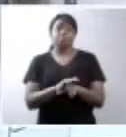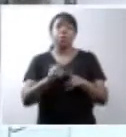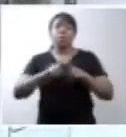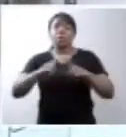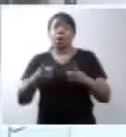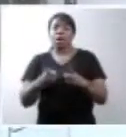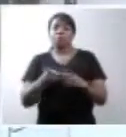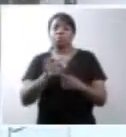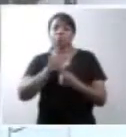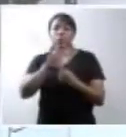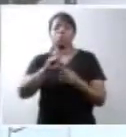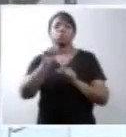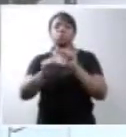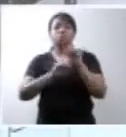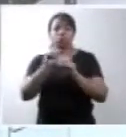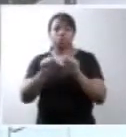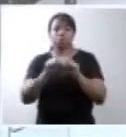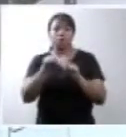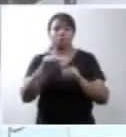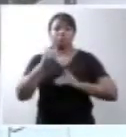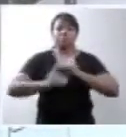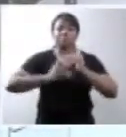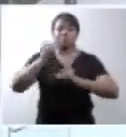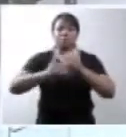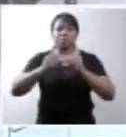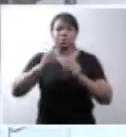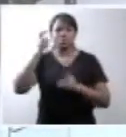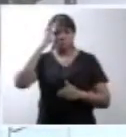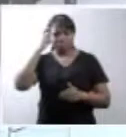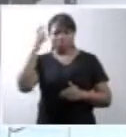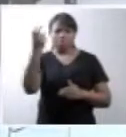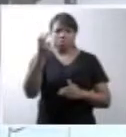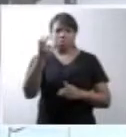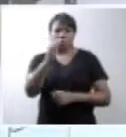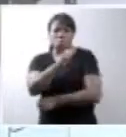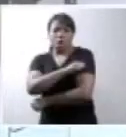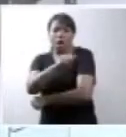Frisamos isso porque o desenvolvimento intelectual de um